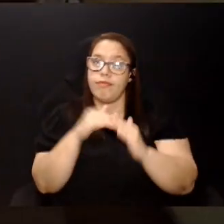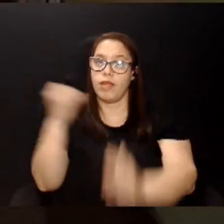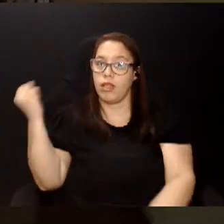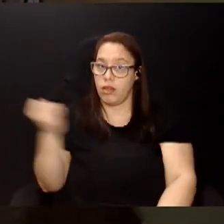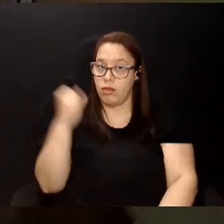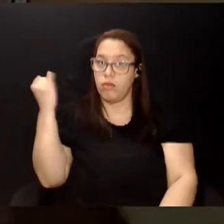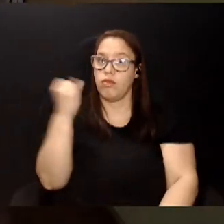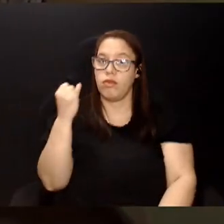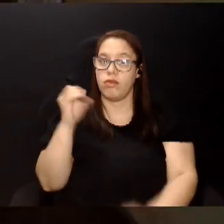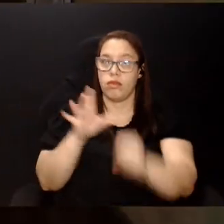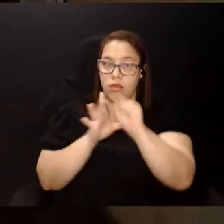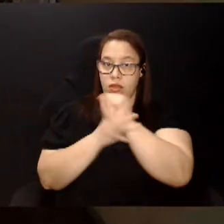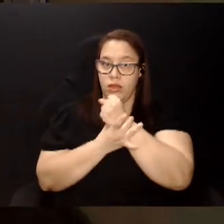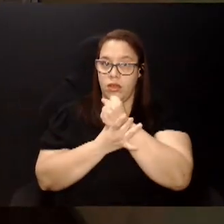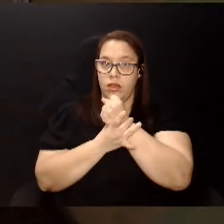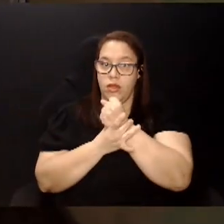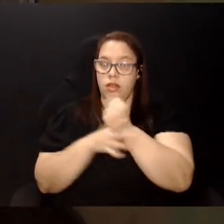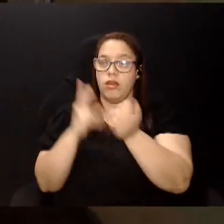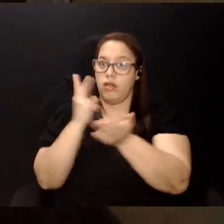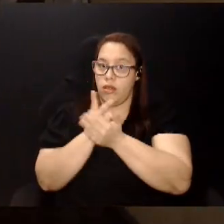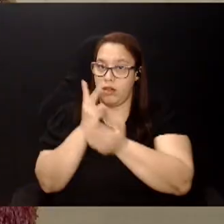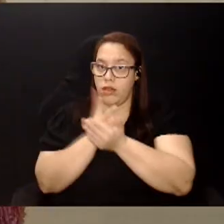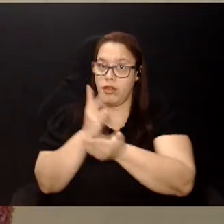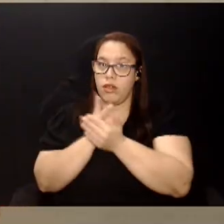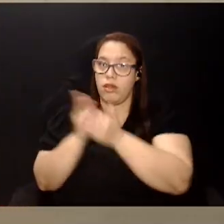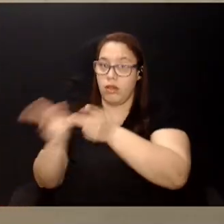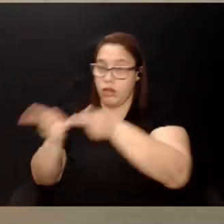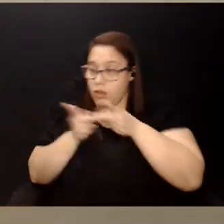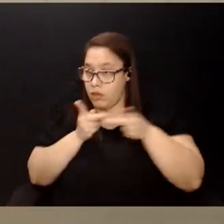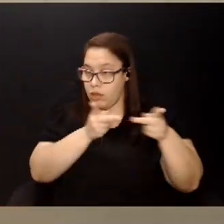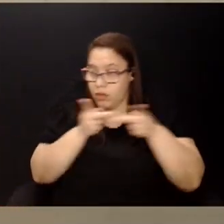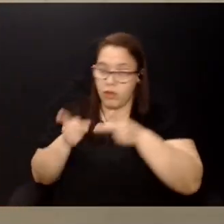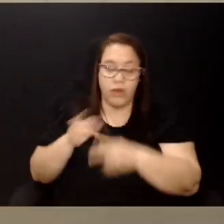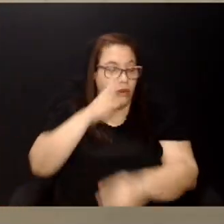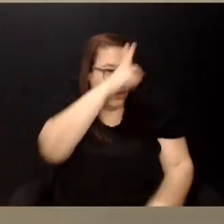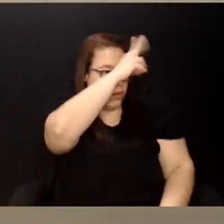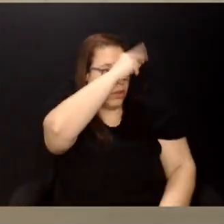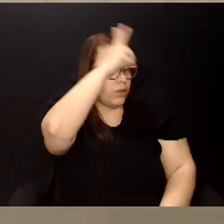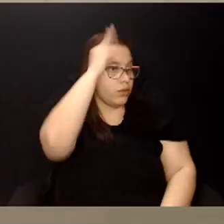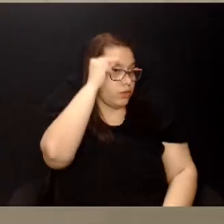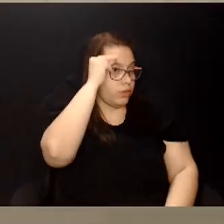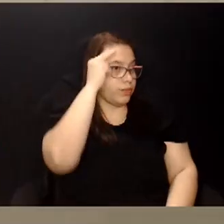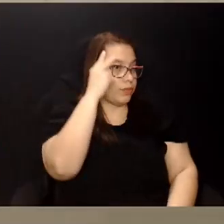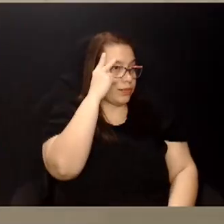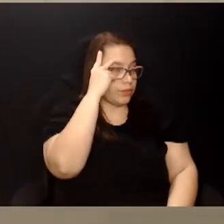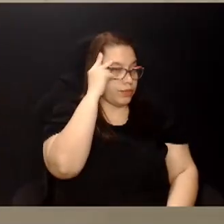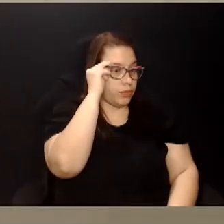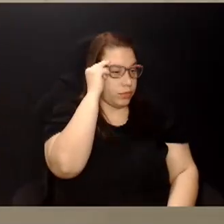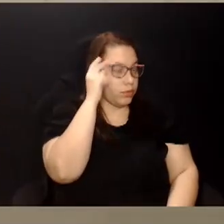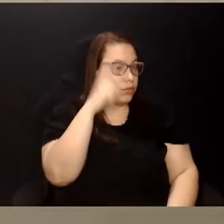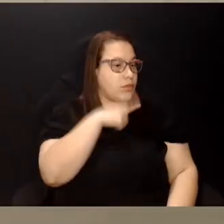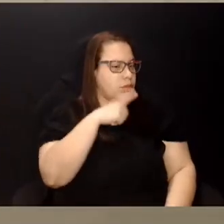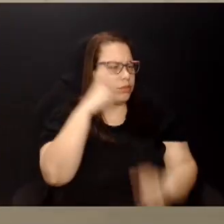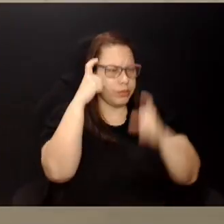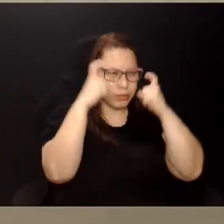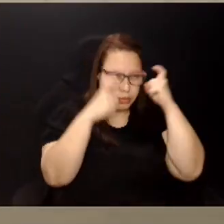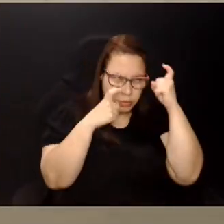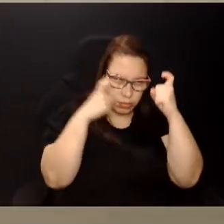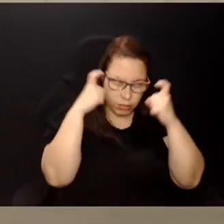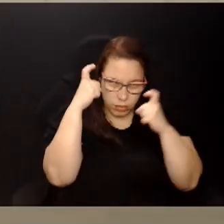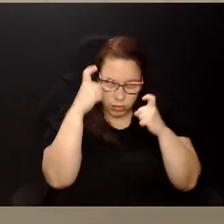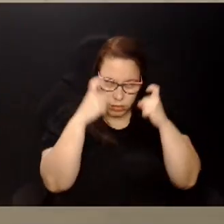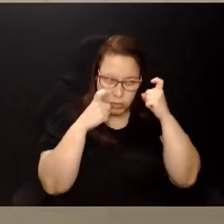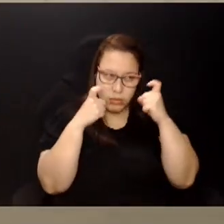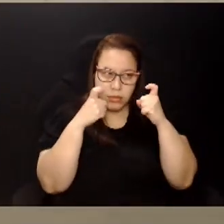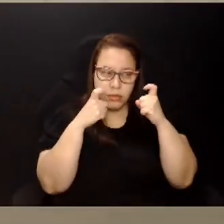para garantir a continuidade das visitas. A Prefeitura ela tem uma grande preocupação, né, que